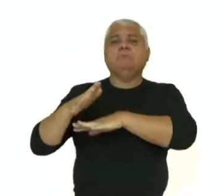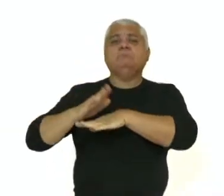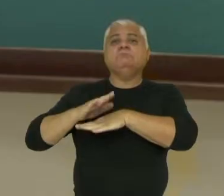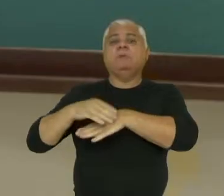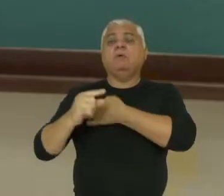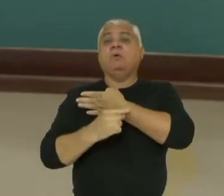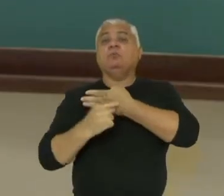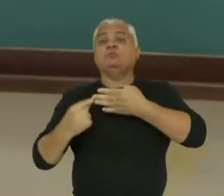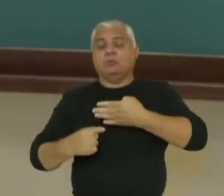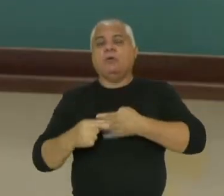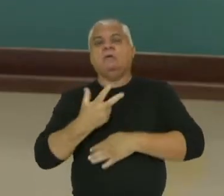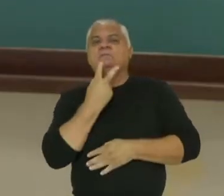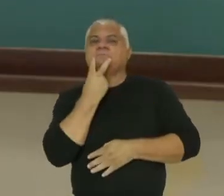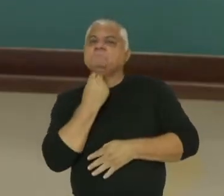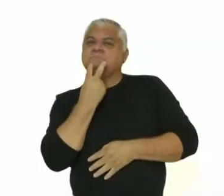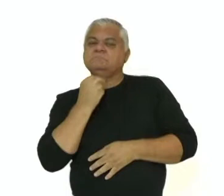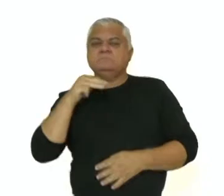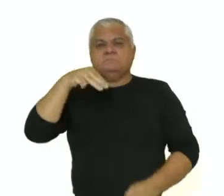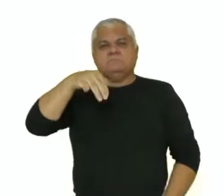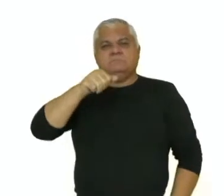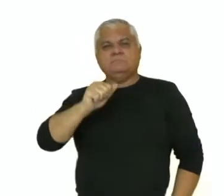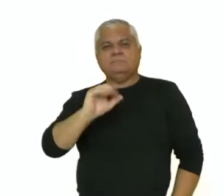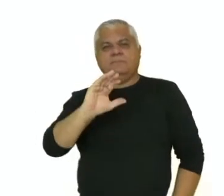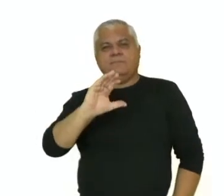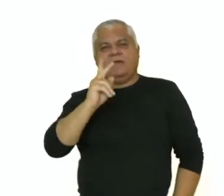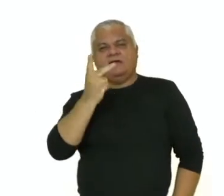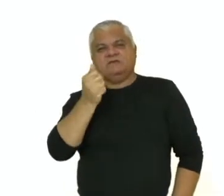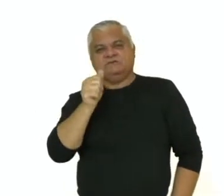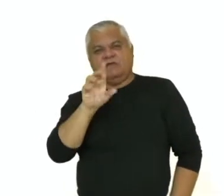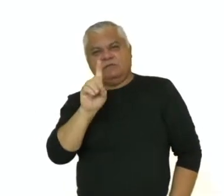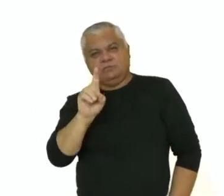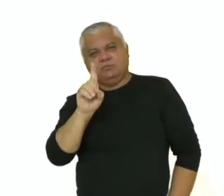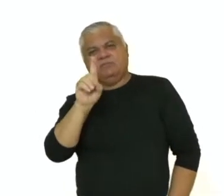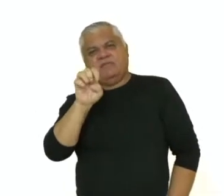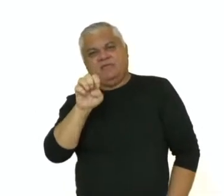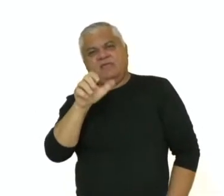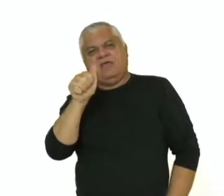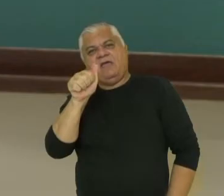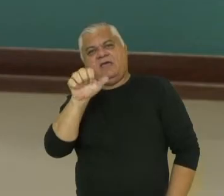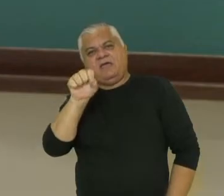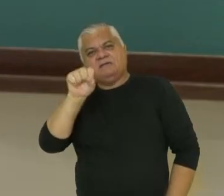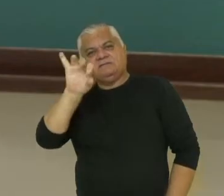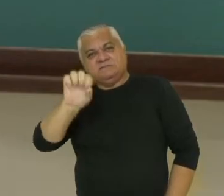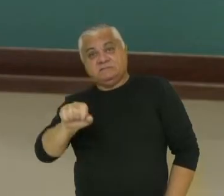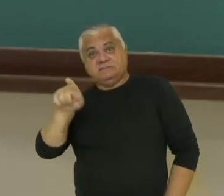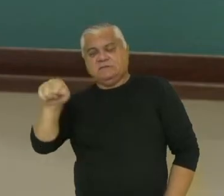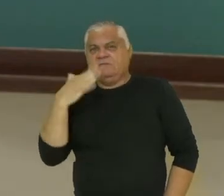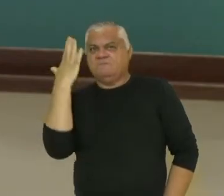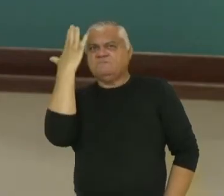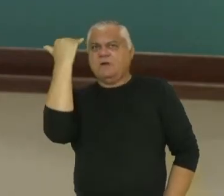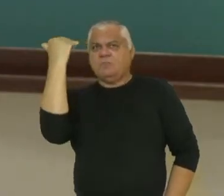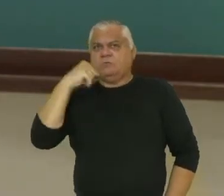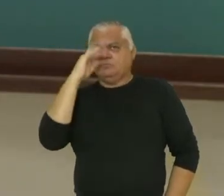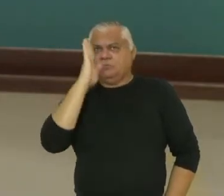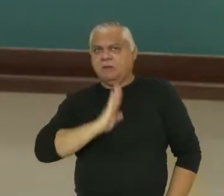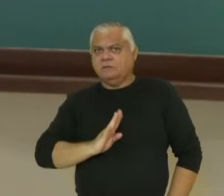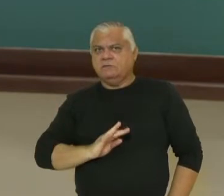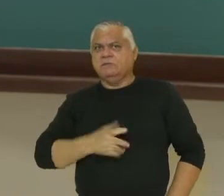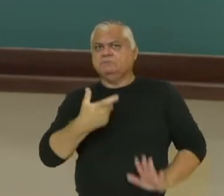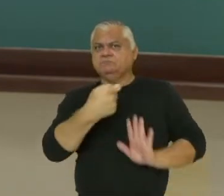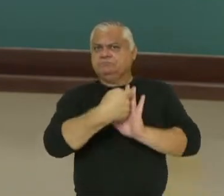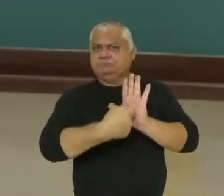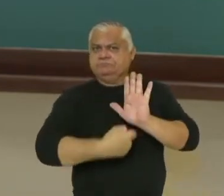de Machado de Assis. Nessa imagem você já conhece o importante escritor brasileiro, né?